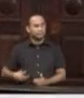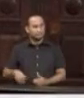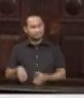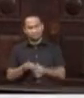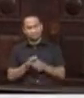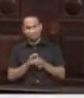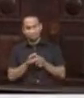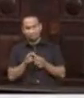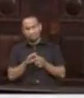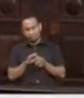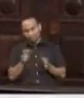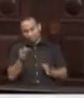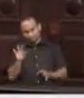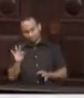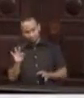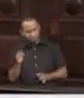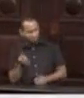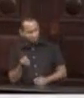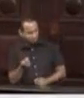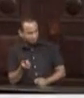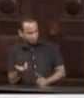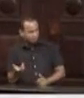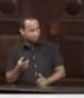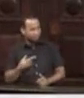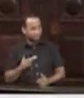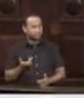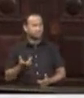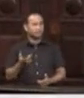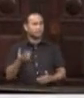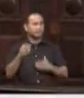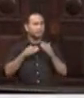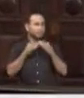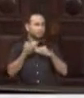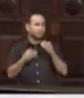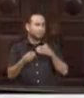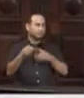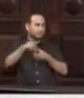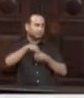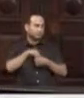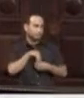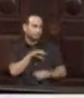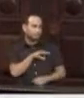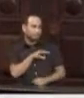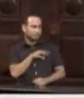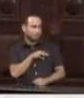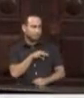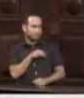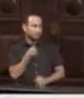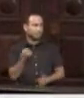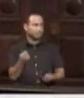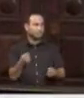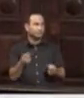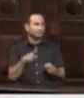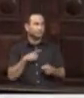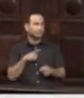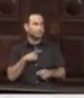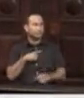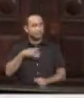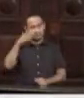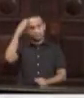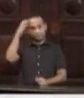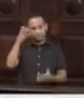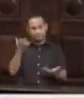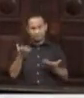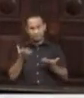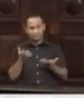combustível das nossas viaturas, dos carros da polícia, o governo federal vem fazer proselitismo, o Temer querendo